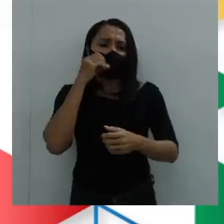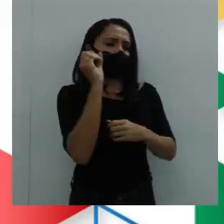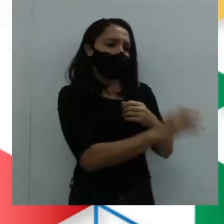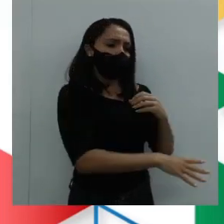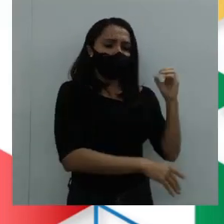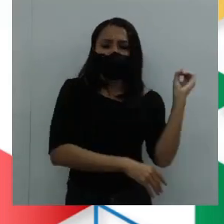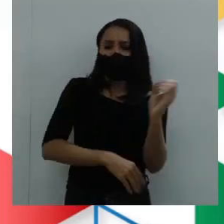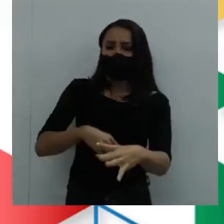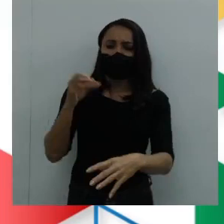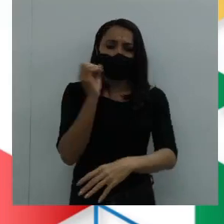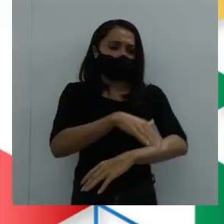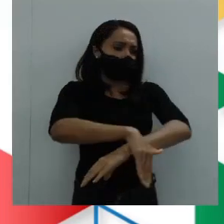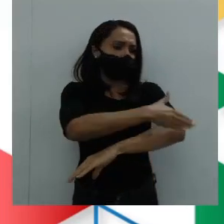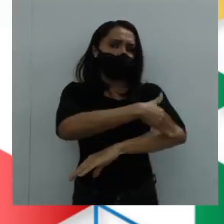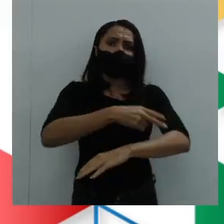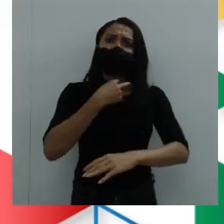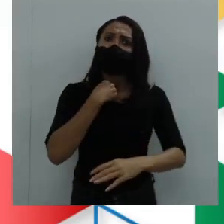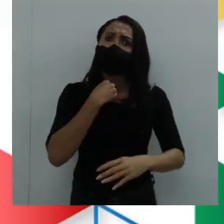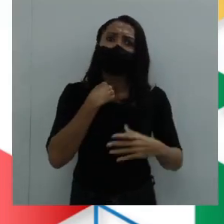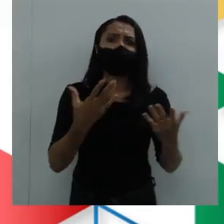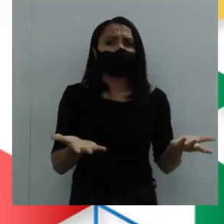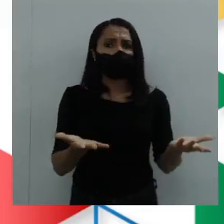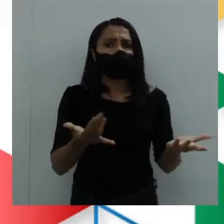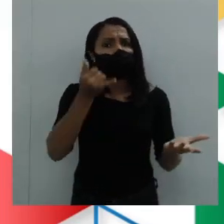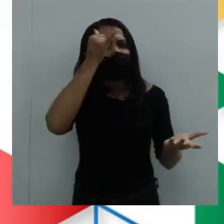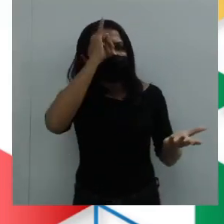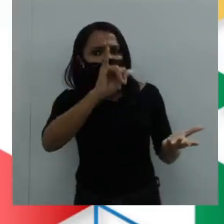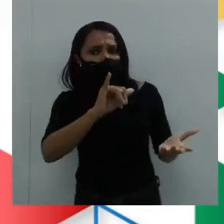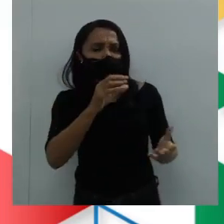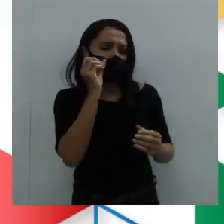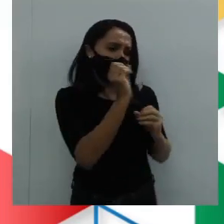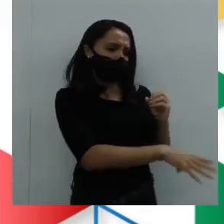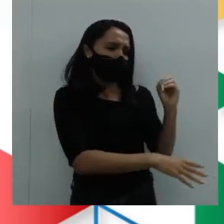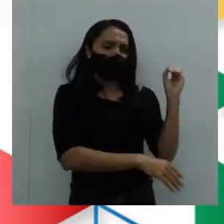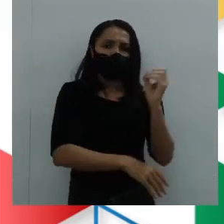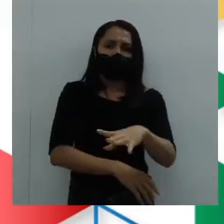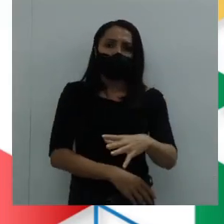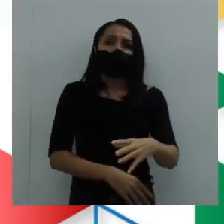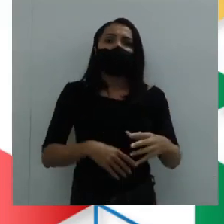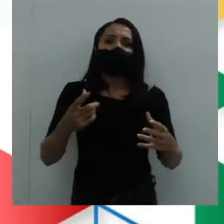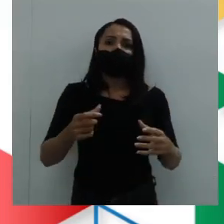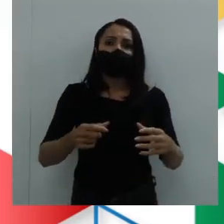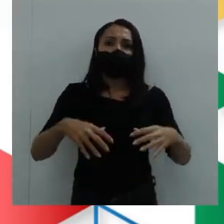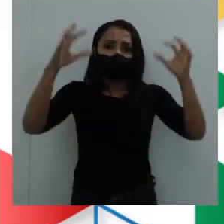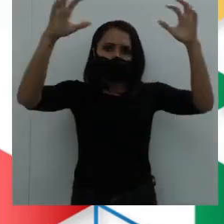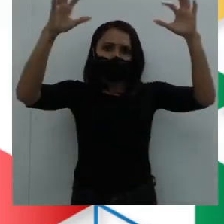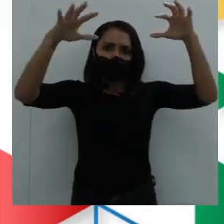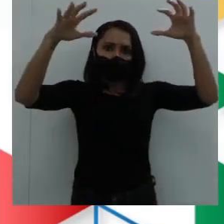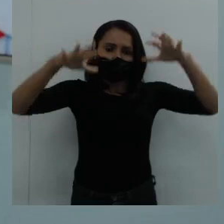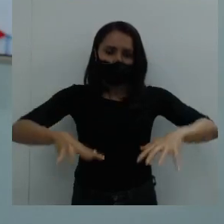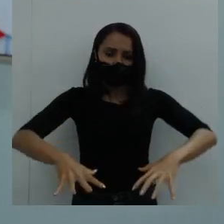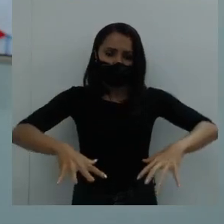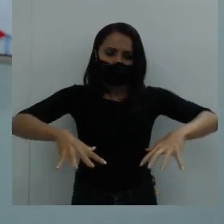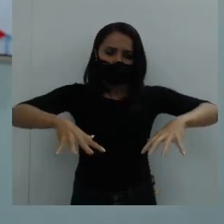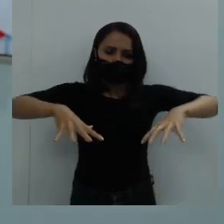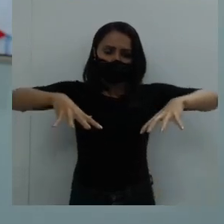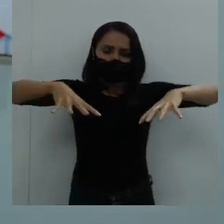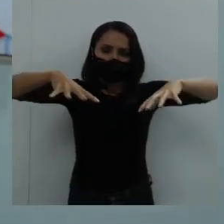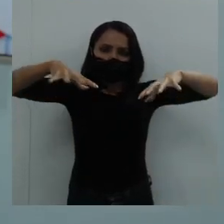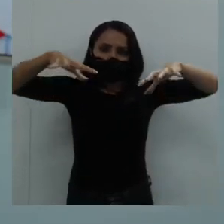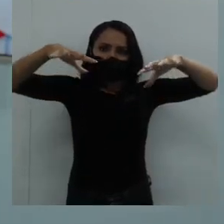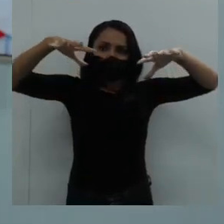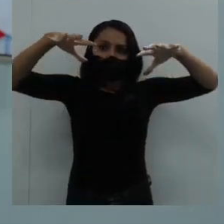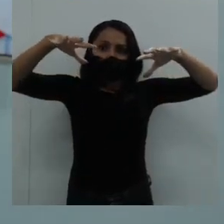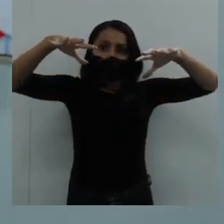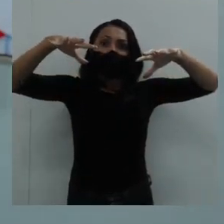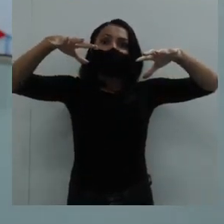jogando lixo no chão, porque se você joga o lixo no chão, quando chove, vai para o bueiro, de repente ali vai para o